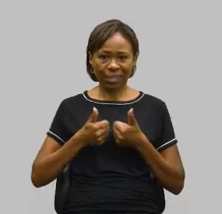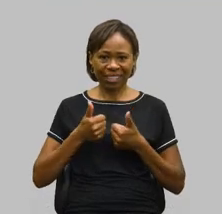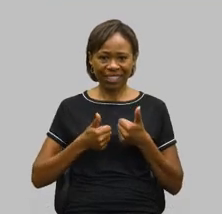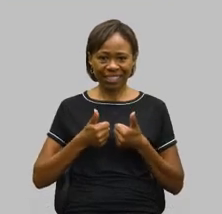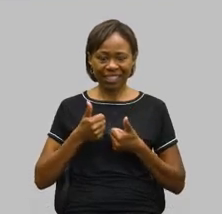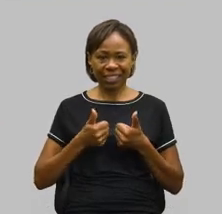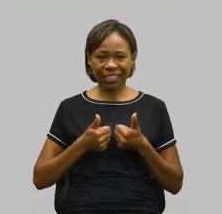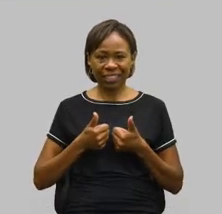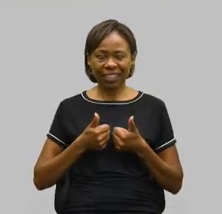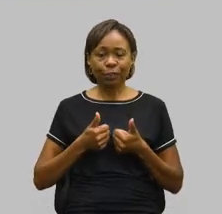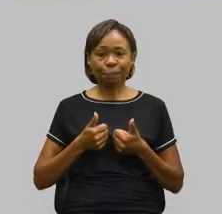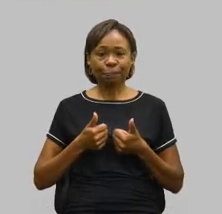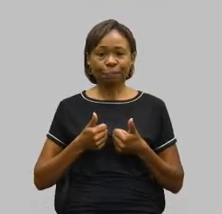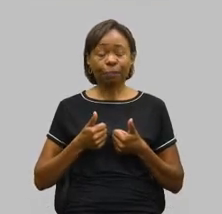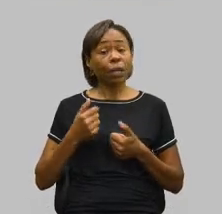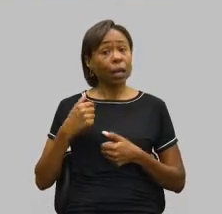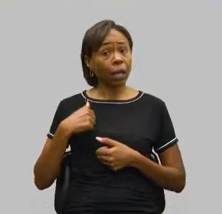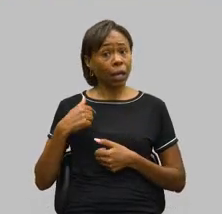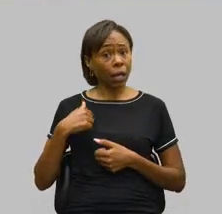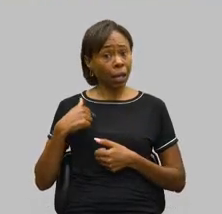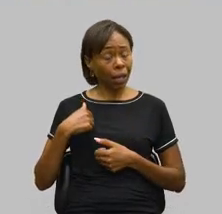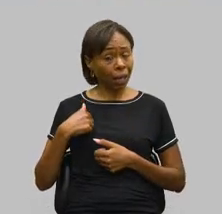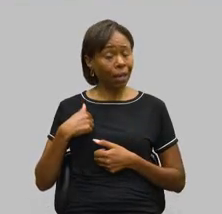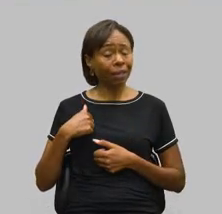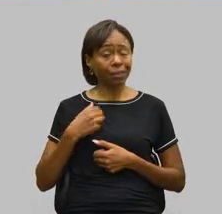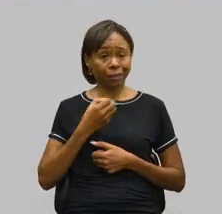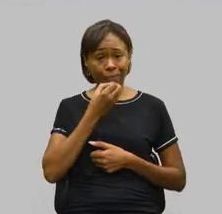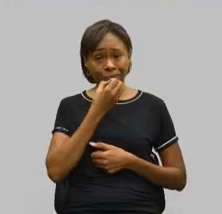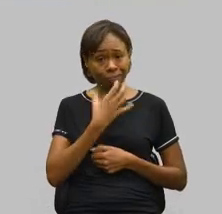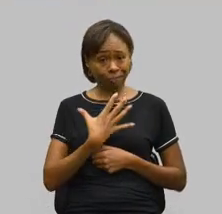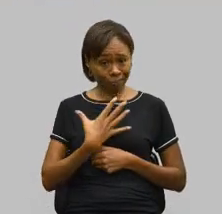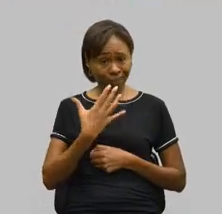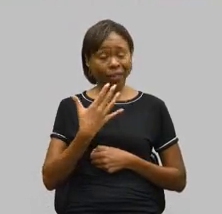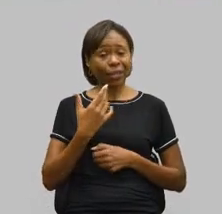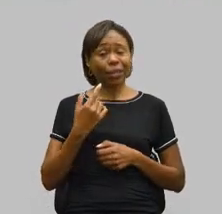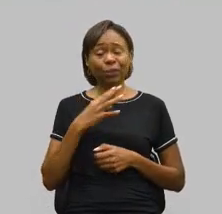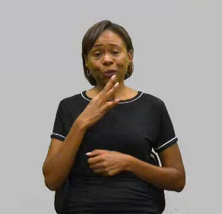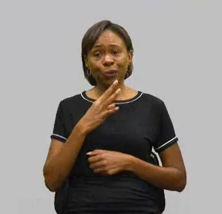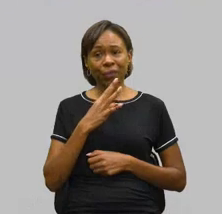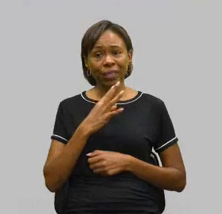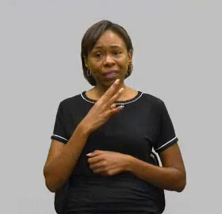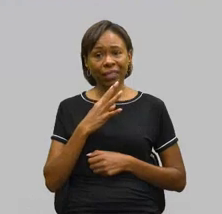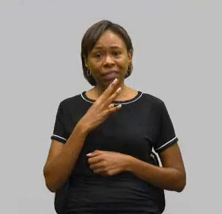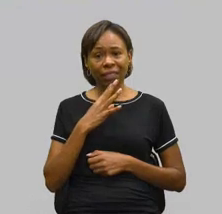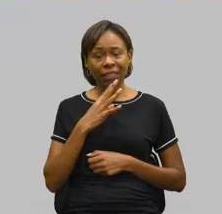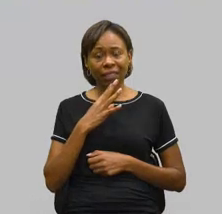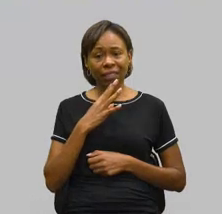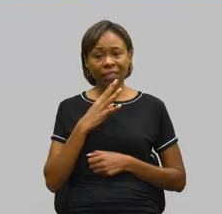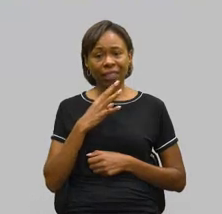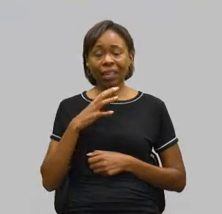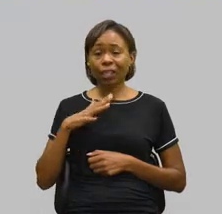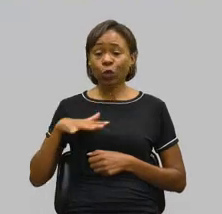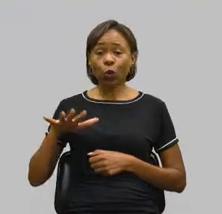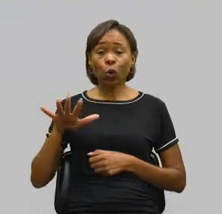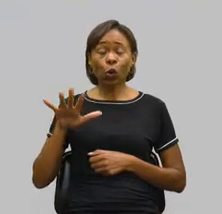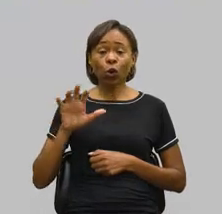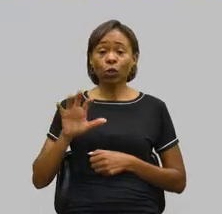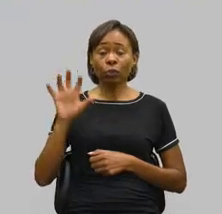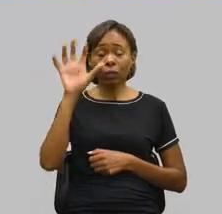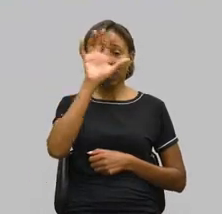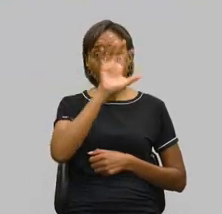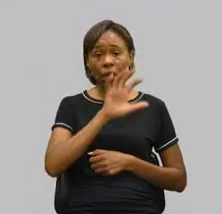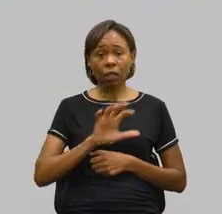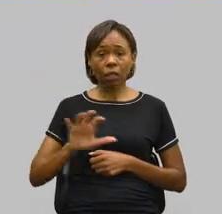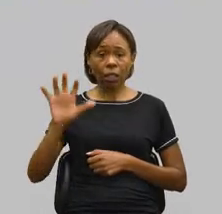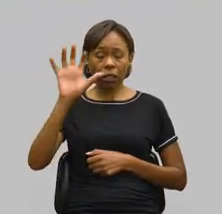banhei eu tenho o privilégio e de conhecer todas todas as as regiões do Estado de Minas Gerais um dia